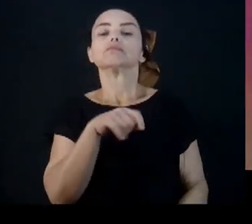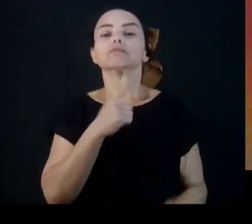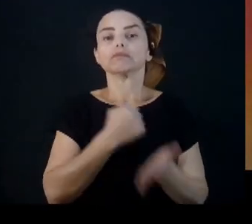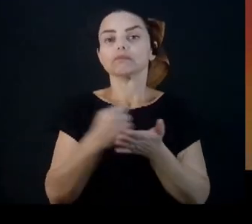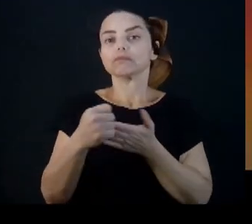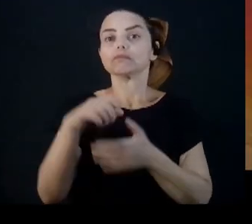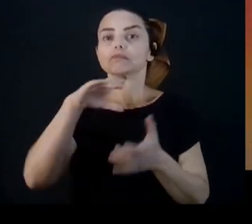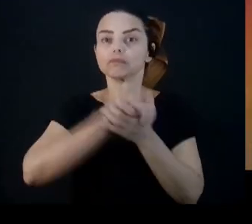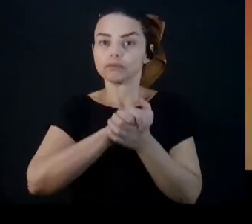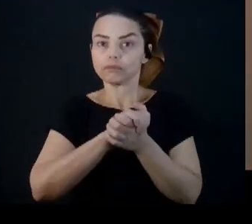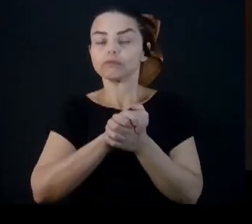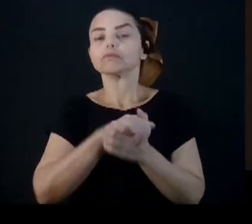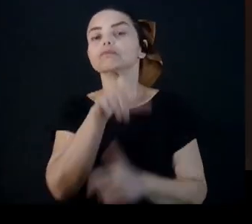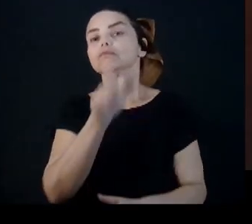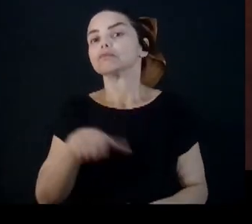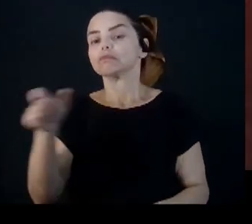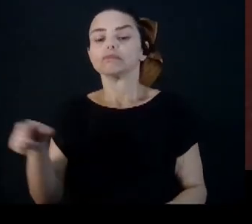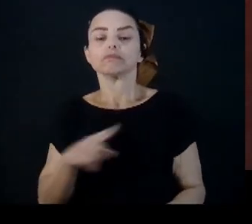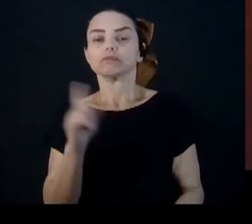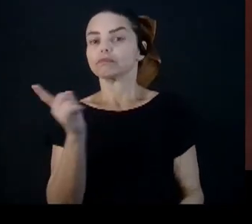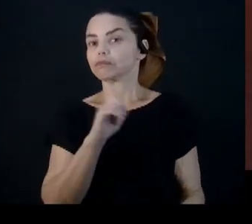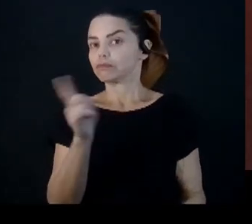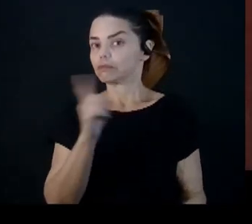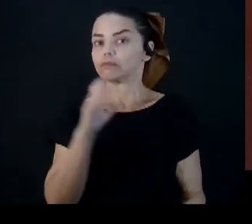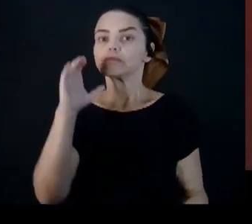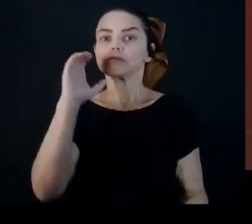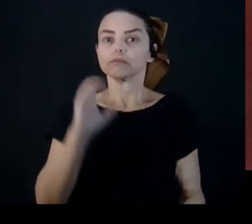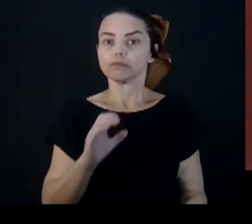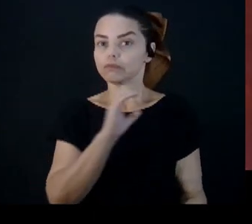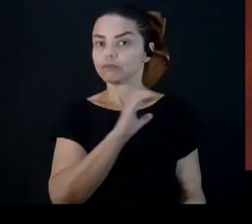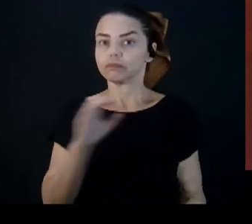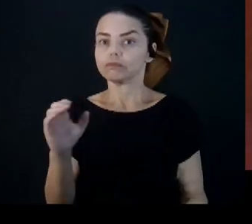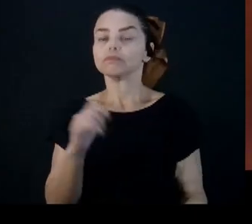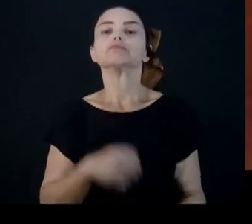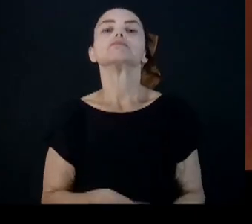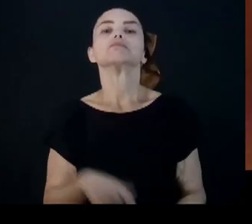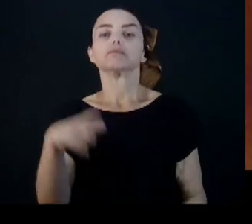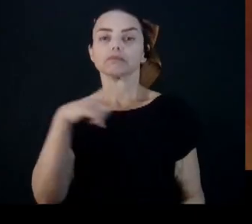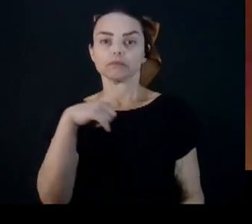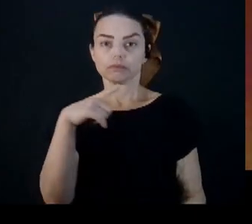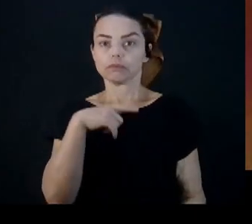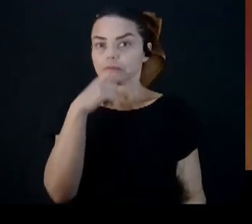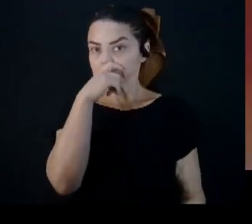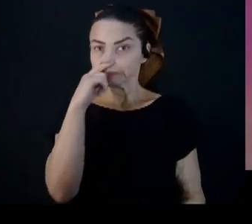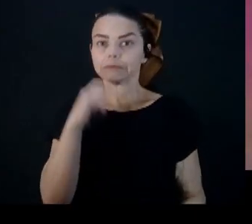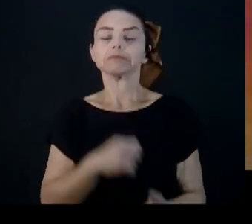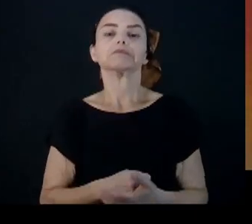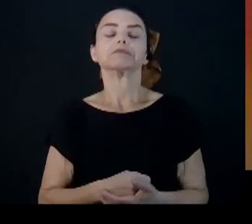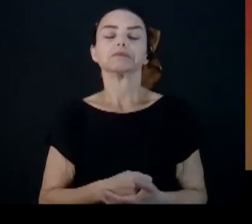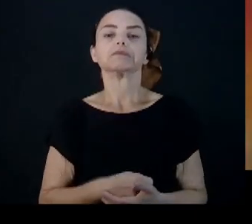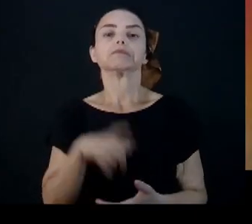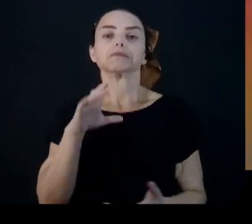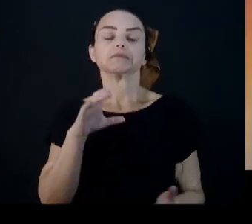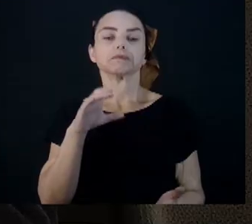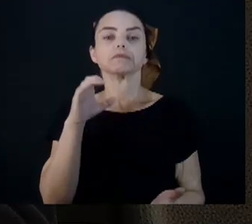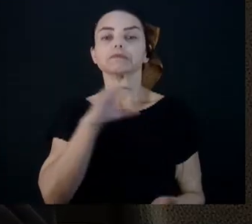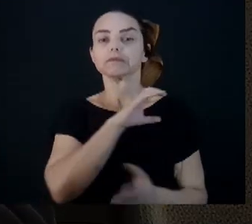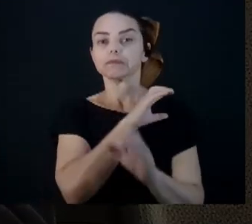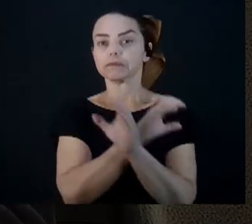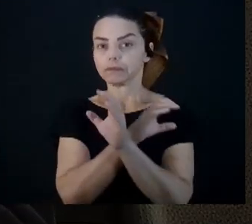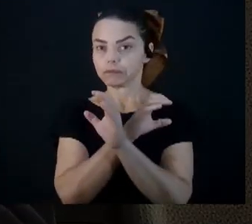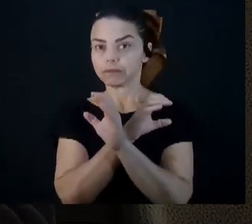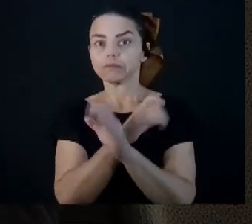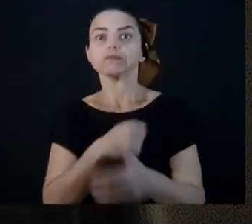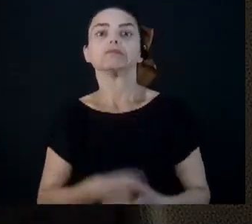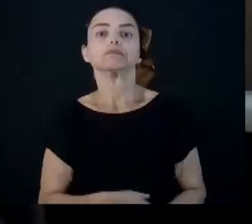das pessoas que não eram católicas, de forma que isso tivesse efeitos cíveis, né? E